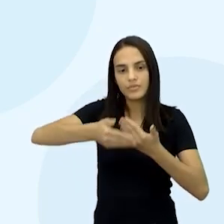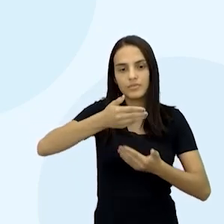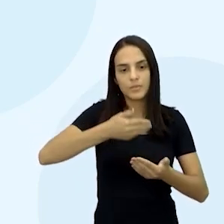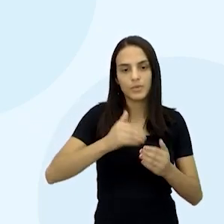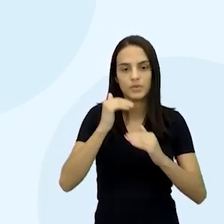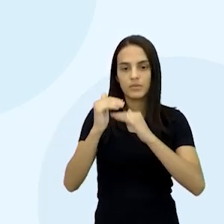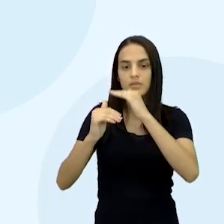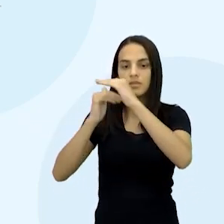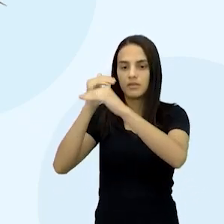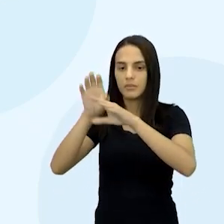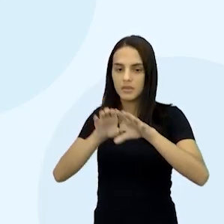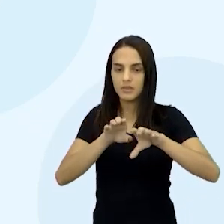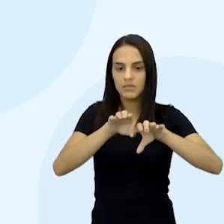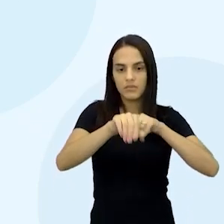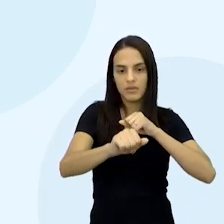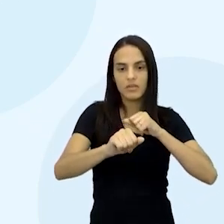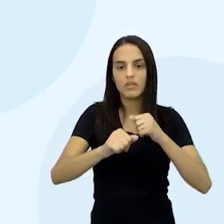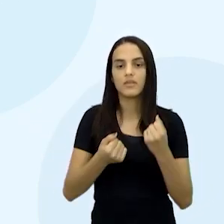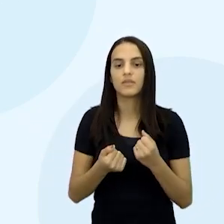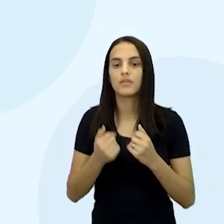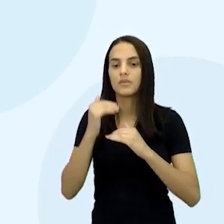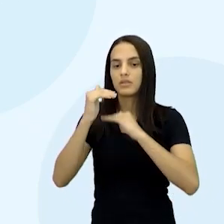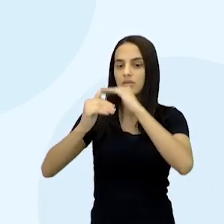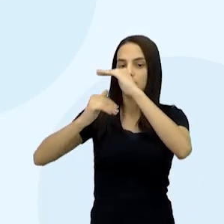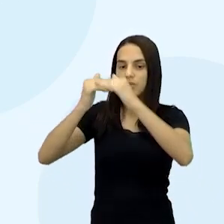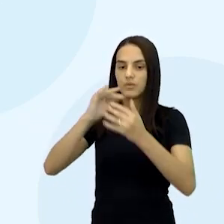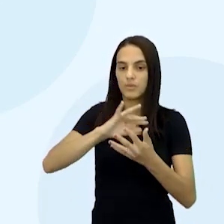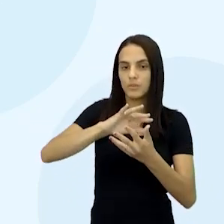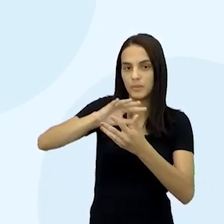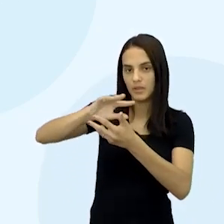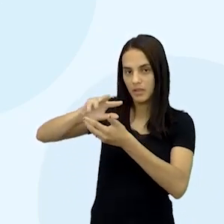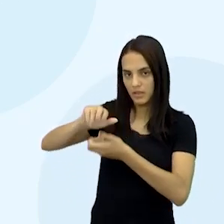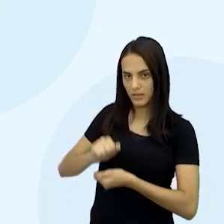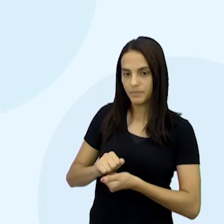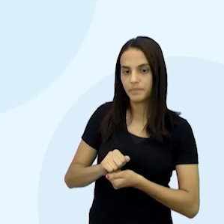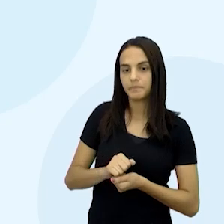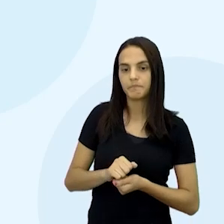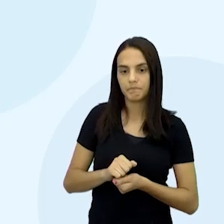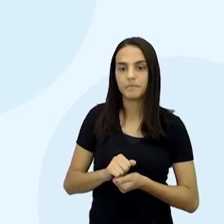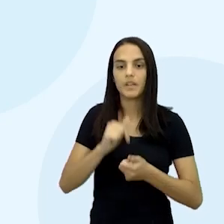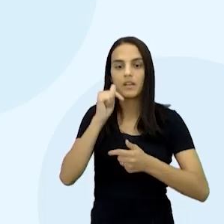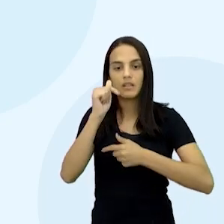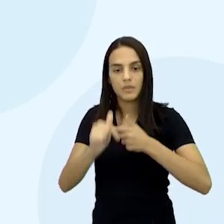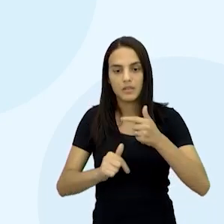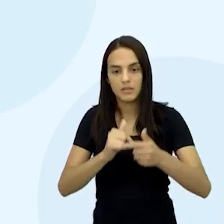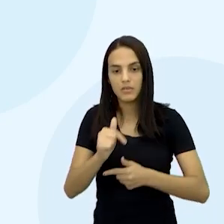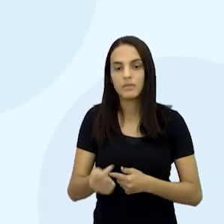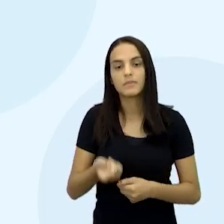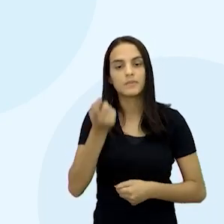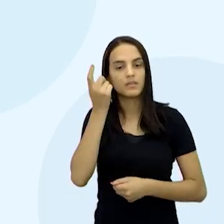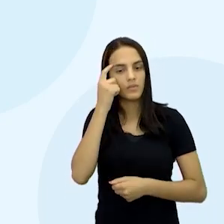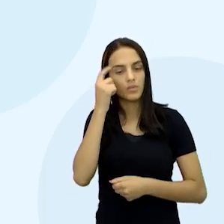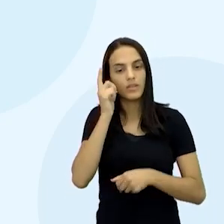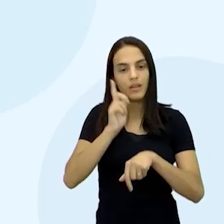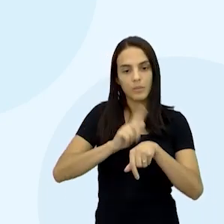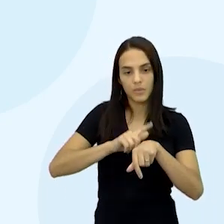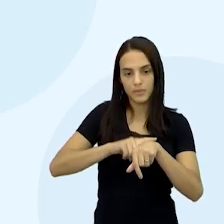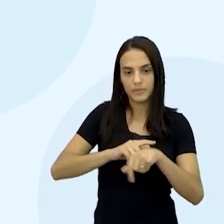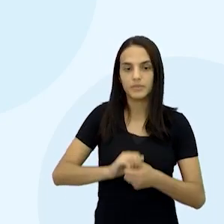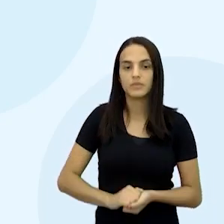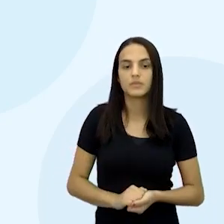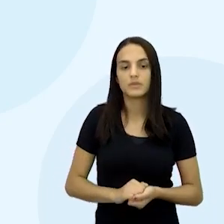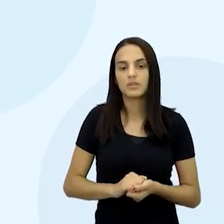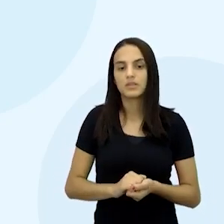dinâmicas dos processos de formação e evolução do planeta Terra, trabalhando aí com a noção de